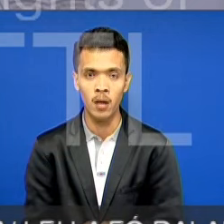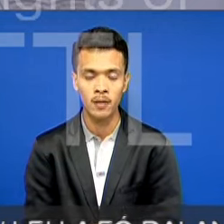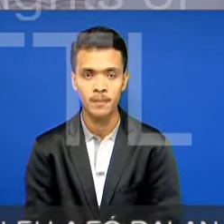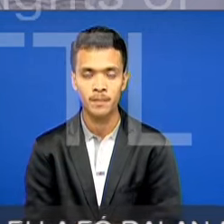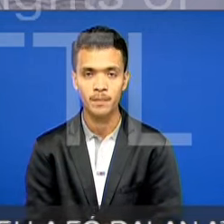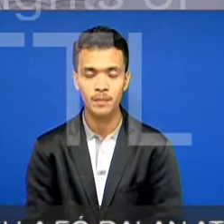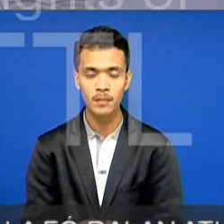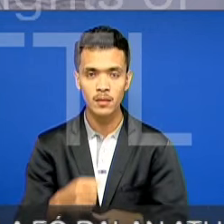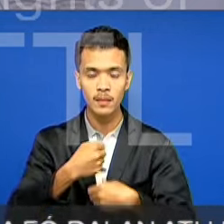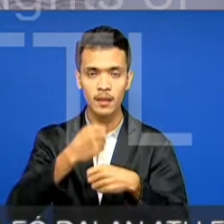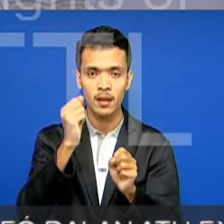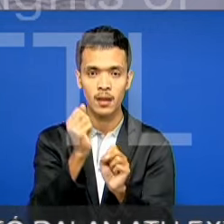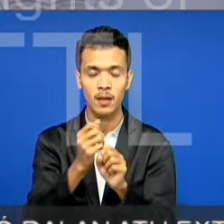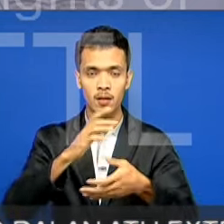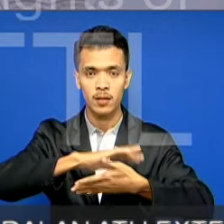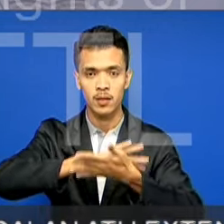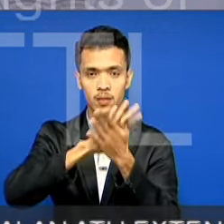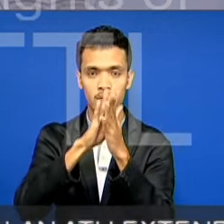atuá-lo reconciliação nacional.